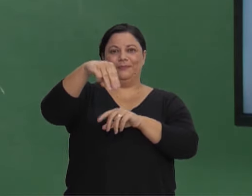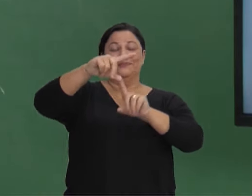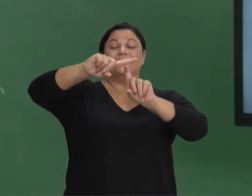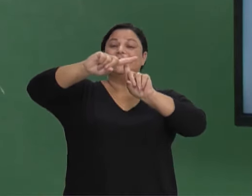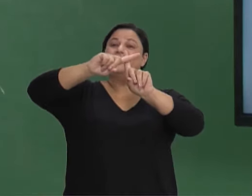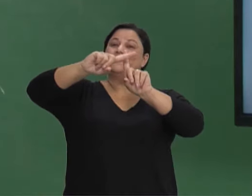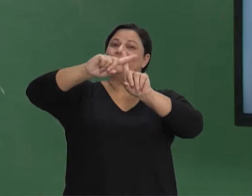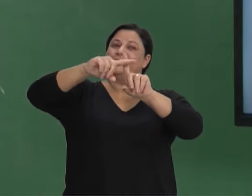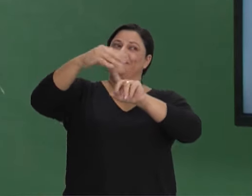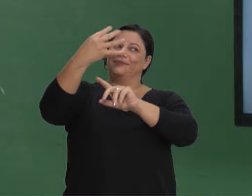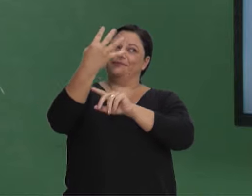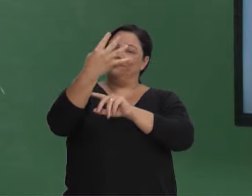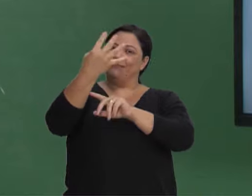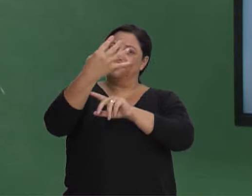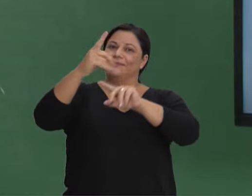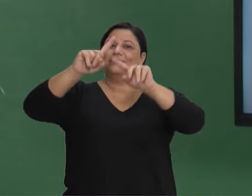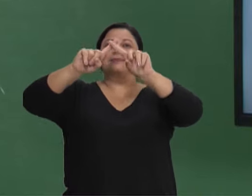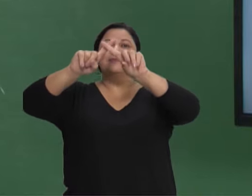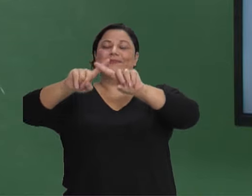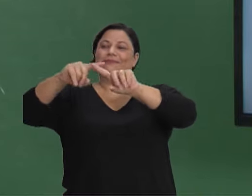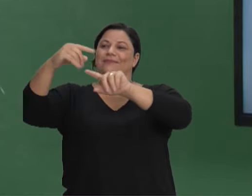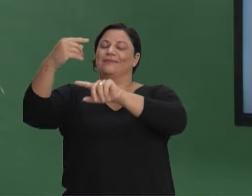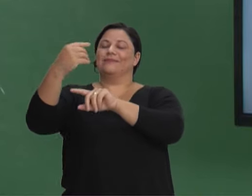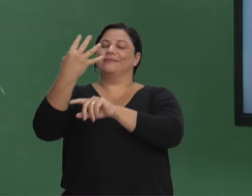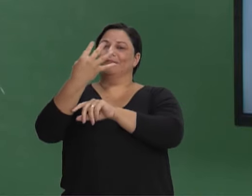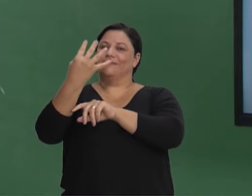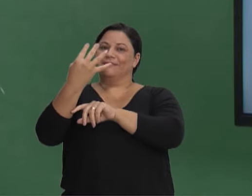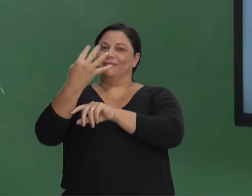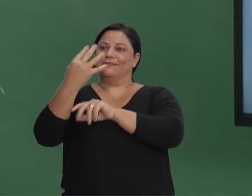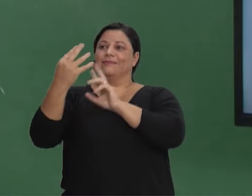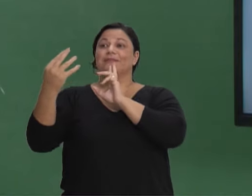mais 4 vezes 4, 8,